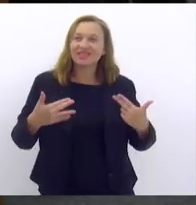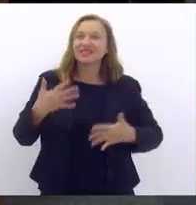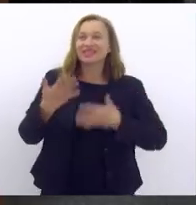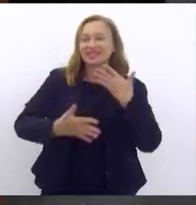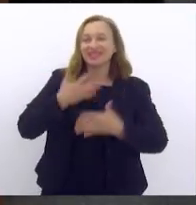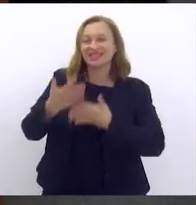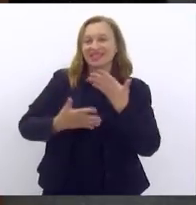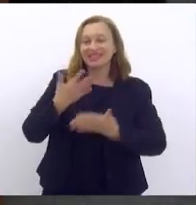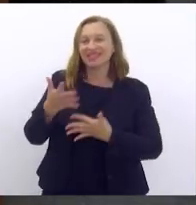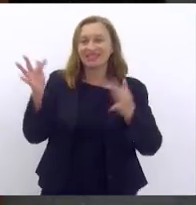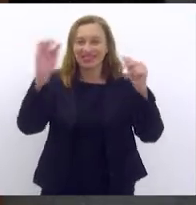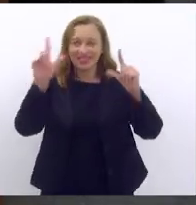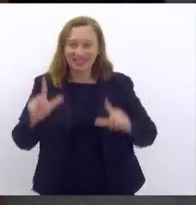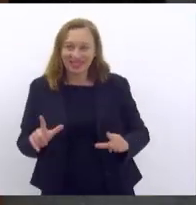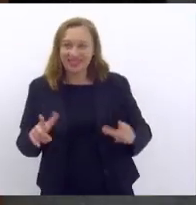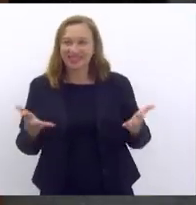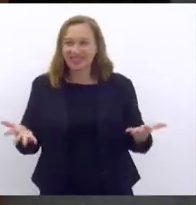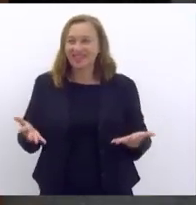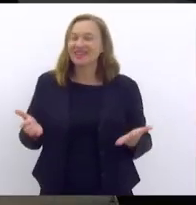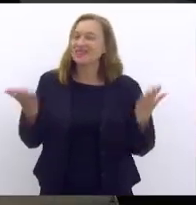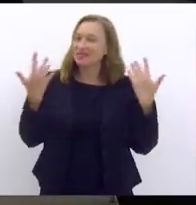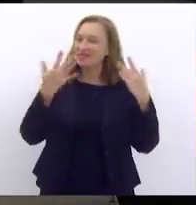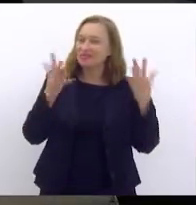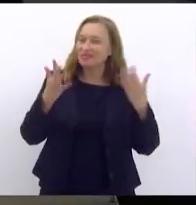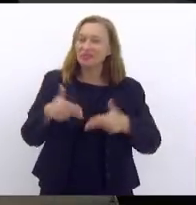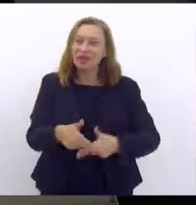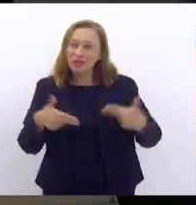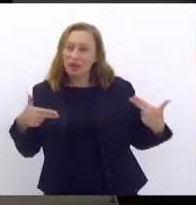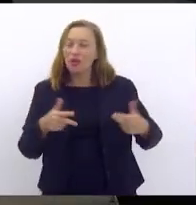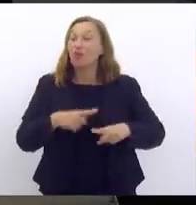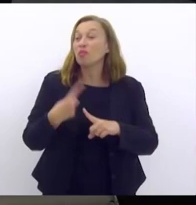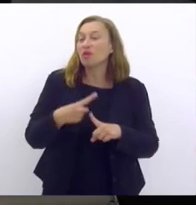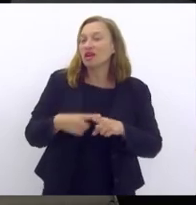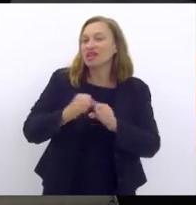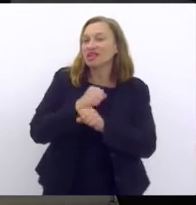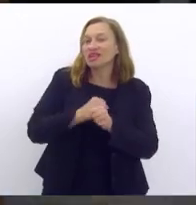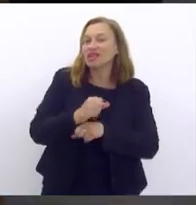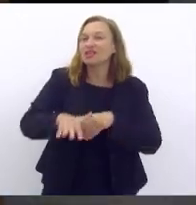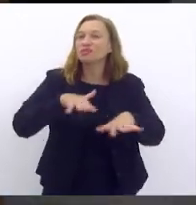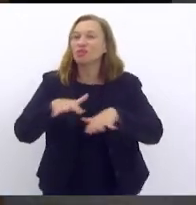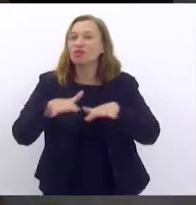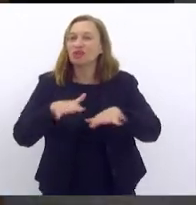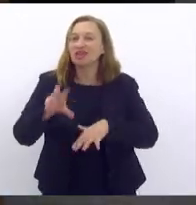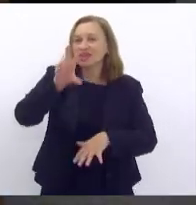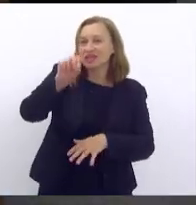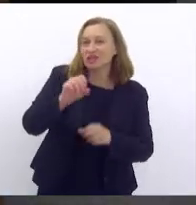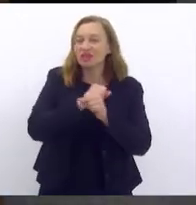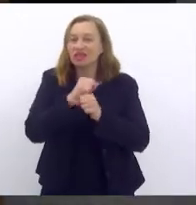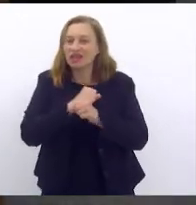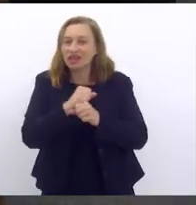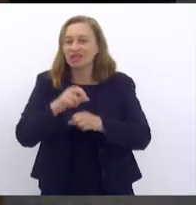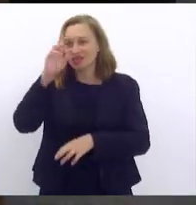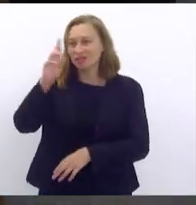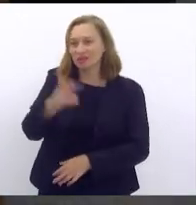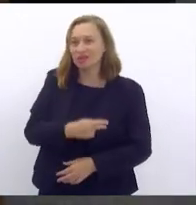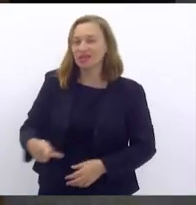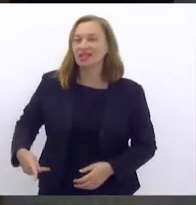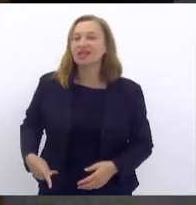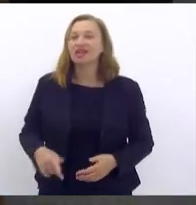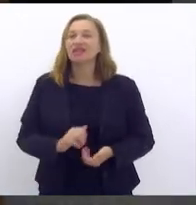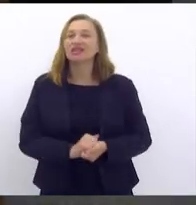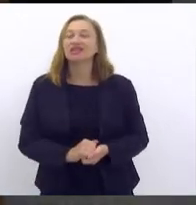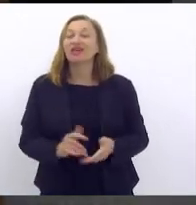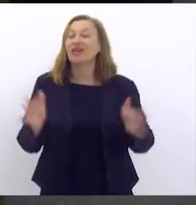feliz. Olha isso aqui, olha isso aqui. Palmas para o hip-hop, porque esse ano esse movimento está fazendo 50 anos, presidente. E